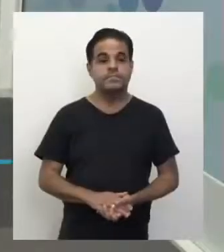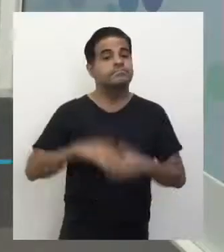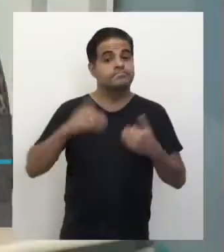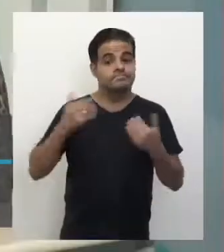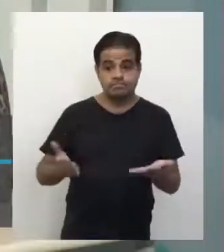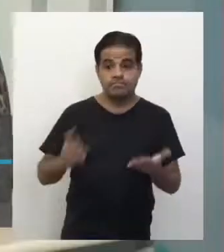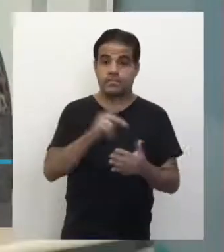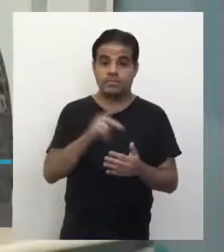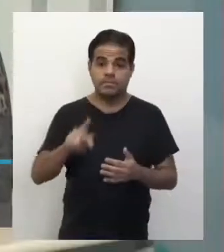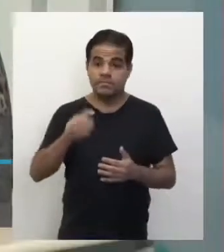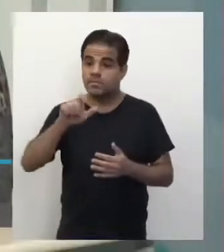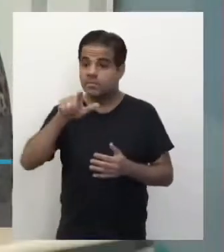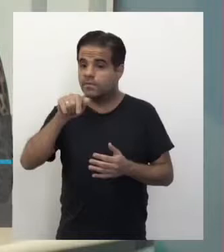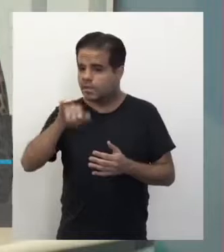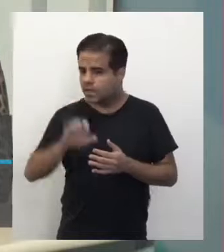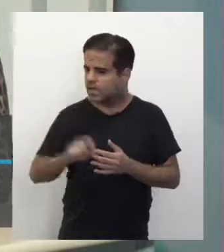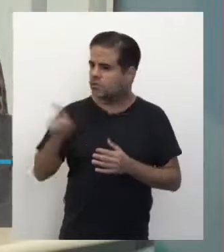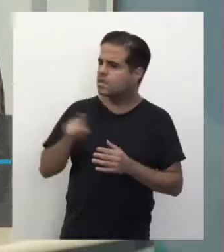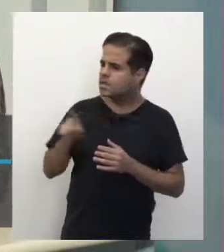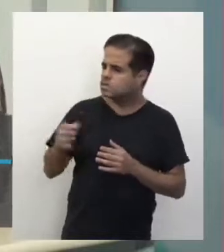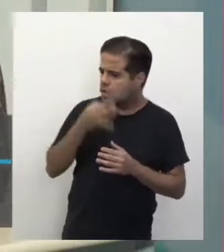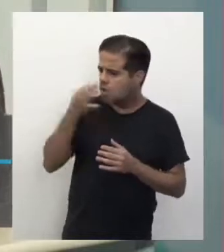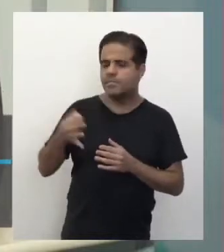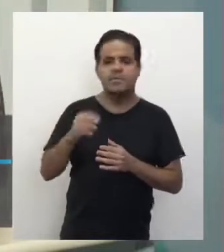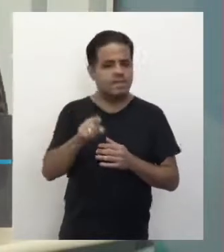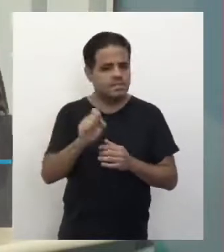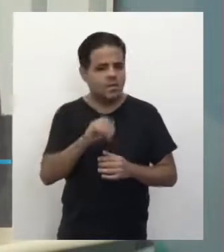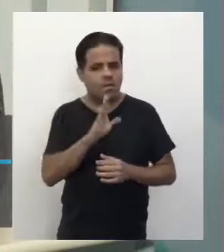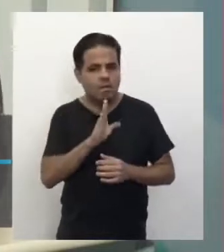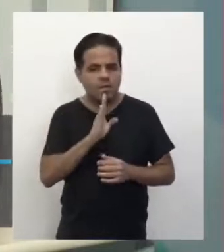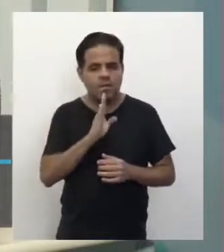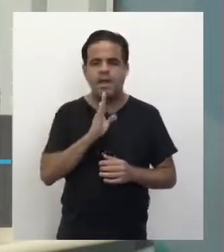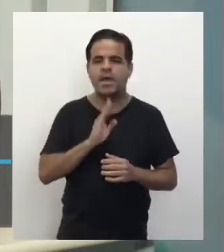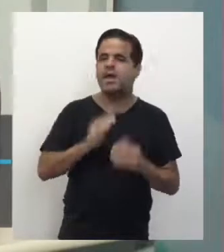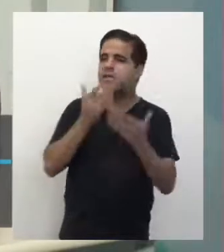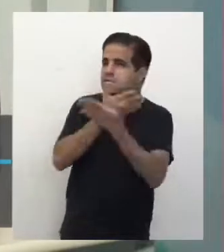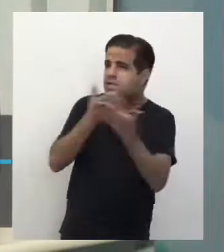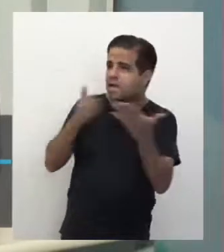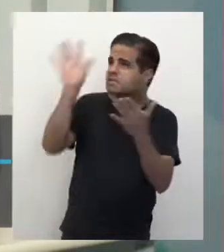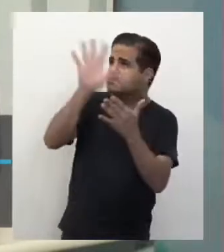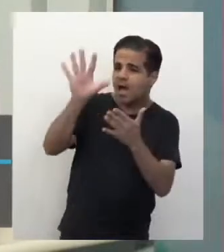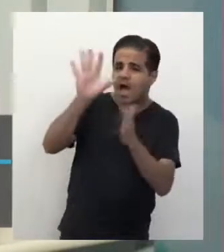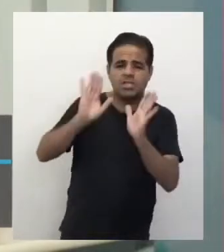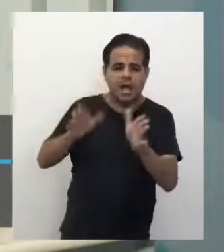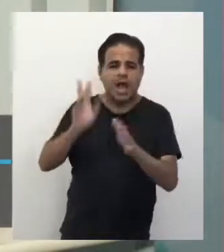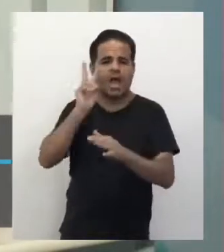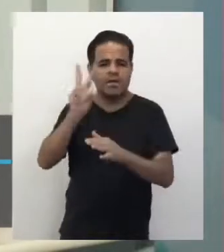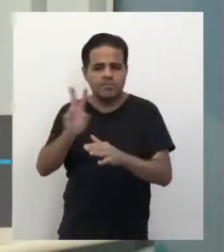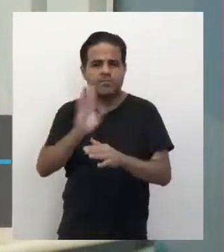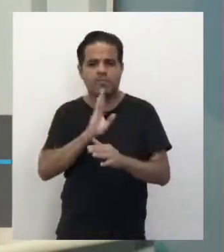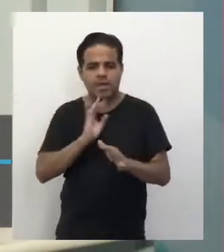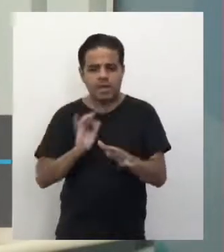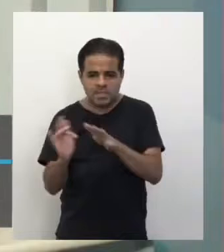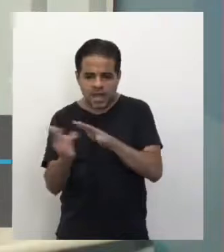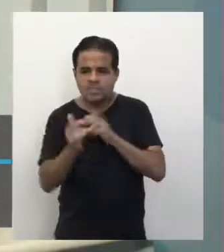Então, professora Elaine, o que eles comentaram aí sobre se eles conhecem essas imagens, já sabem, já viram por aí nas redes sociais ou